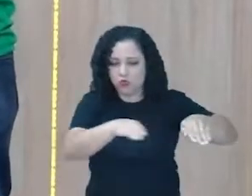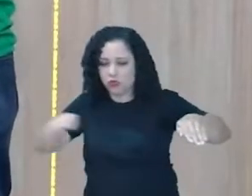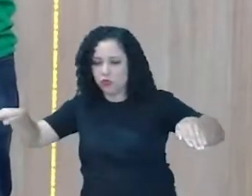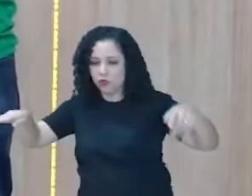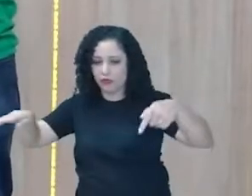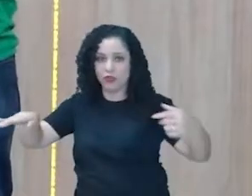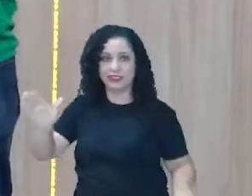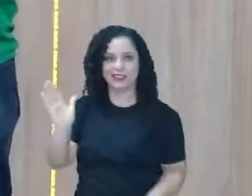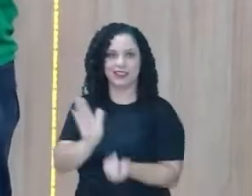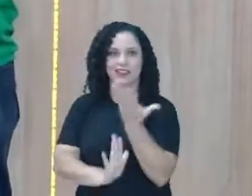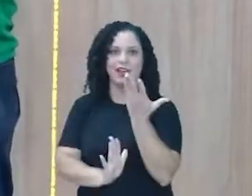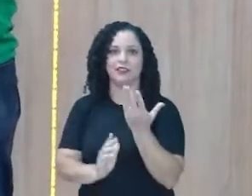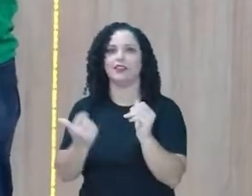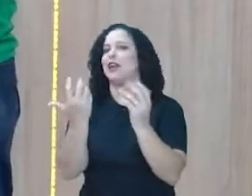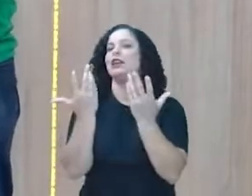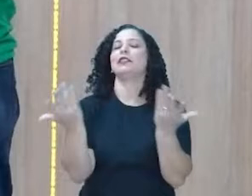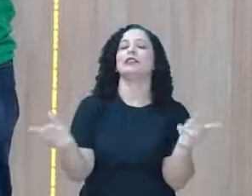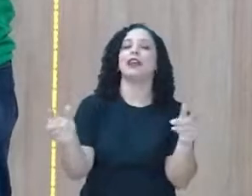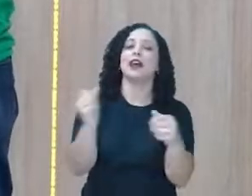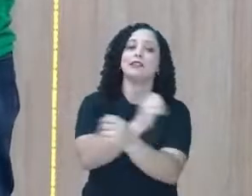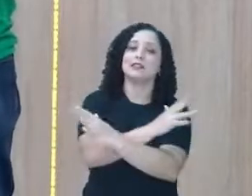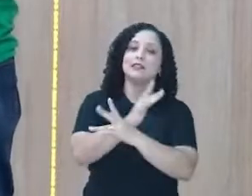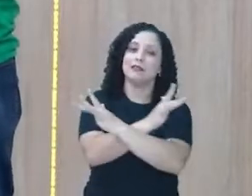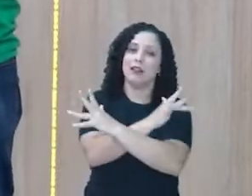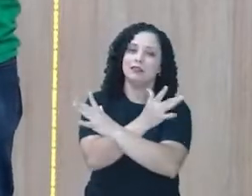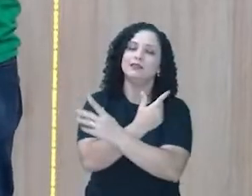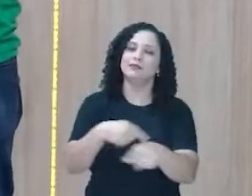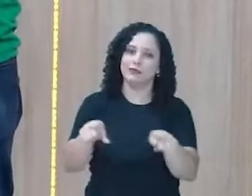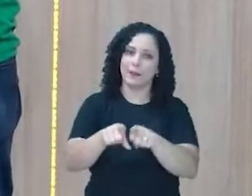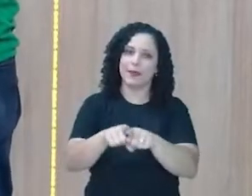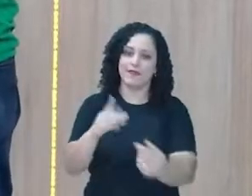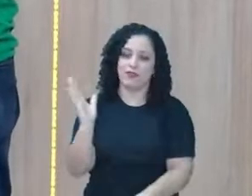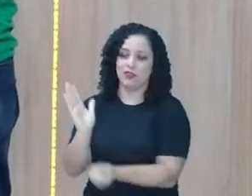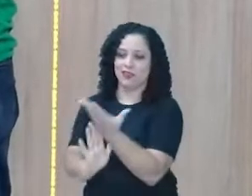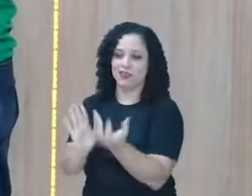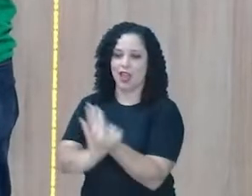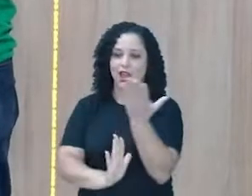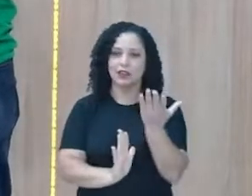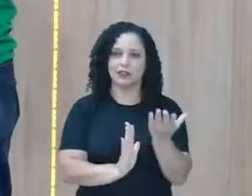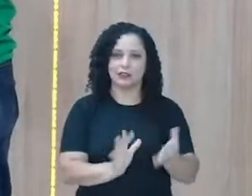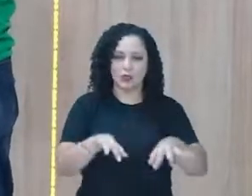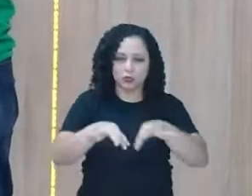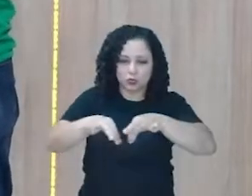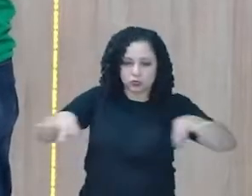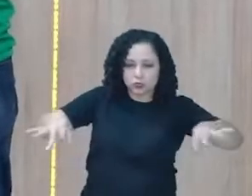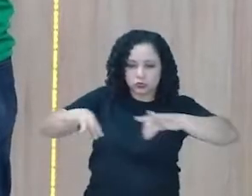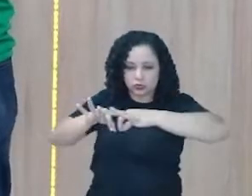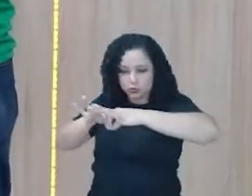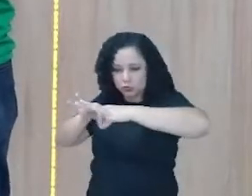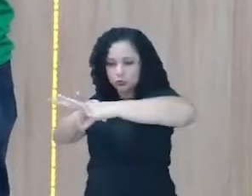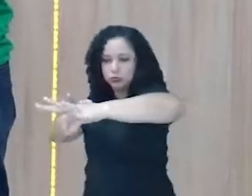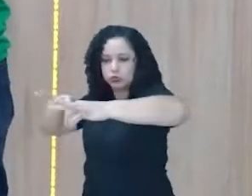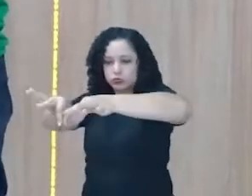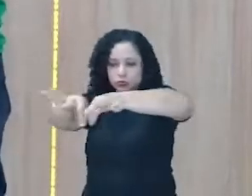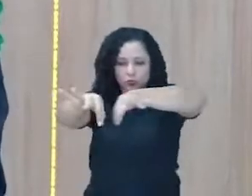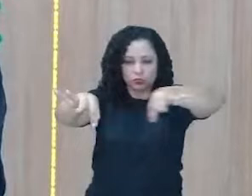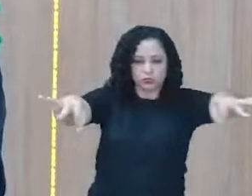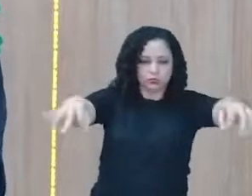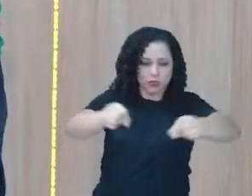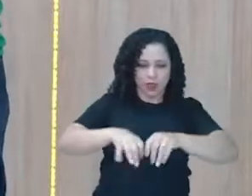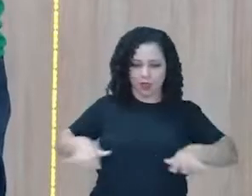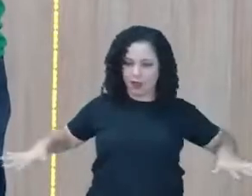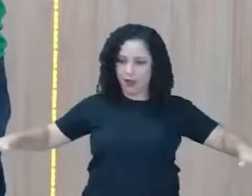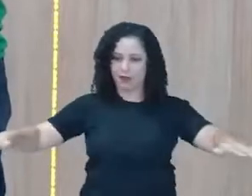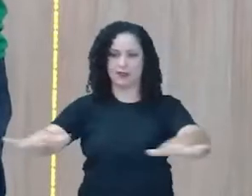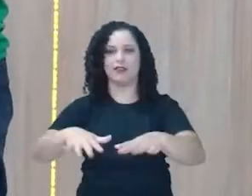é um objeto, né? A cidade é algo artificial, foi criado pelo homem, é moldado, né? É a forma de moldar o